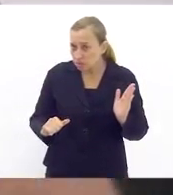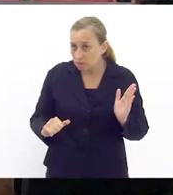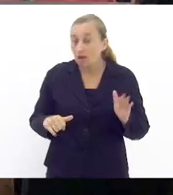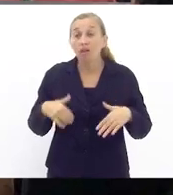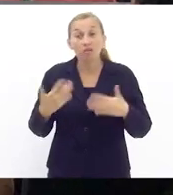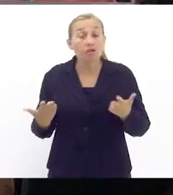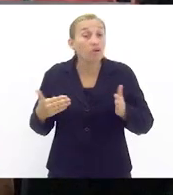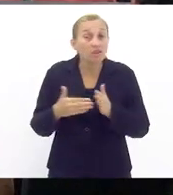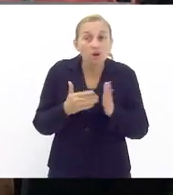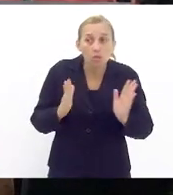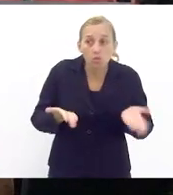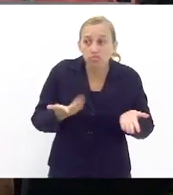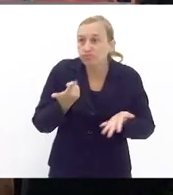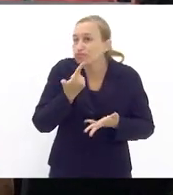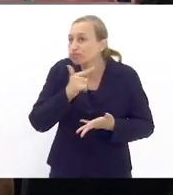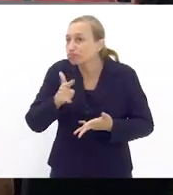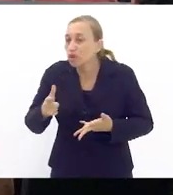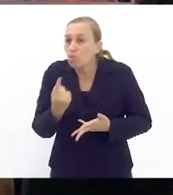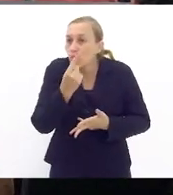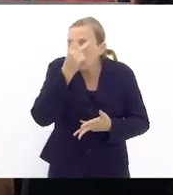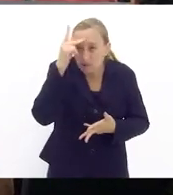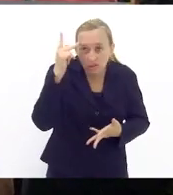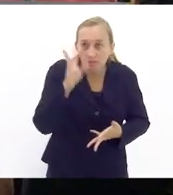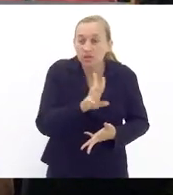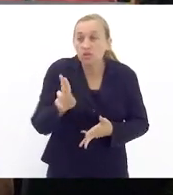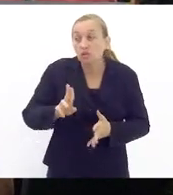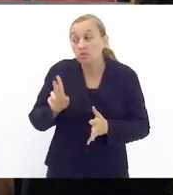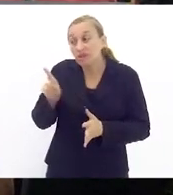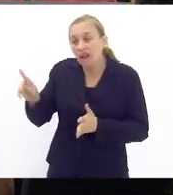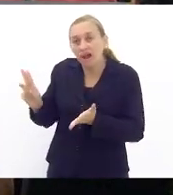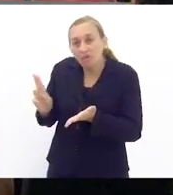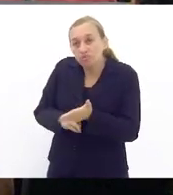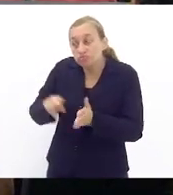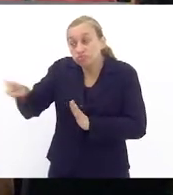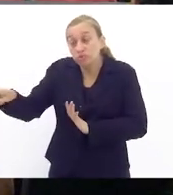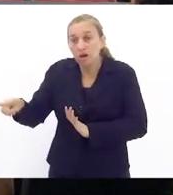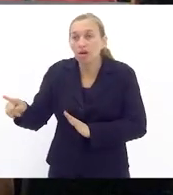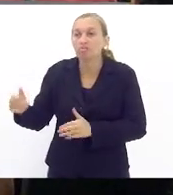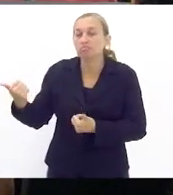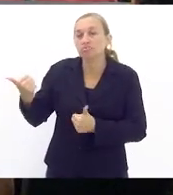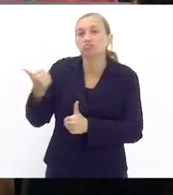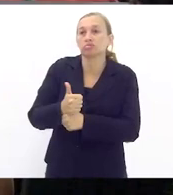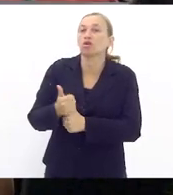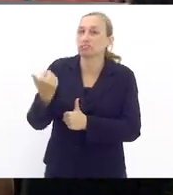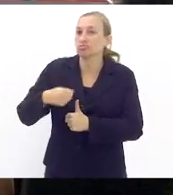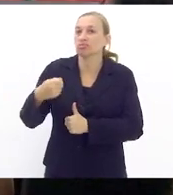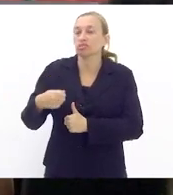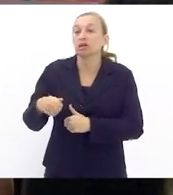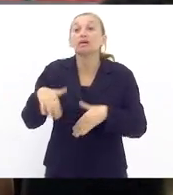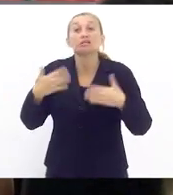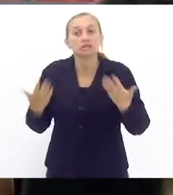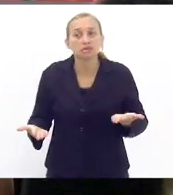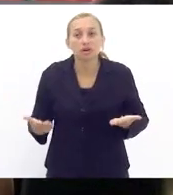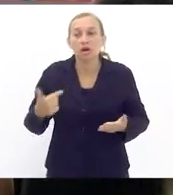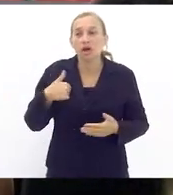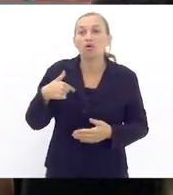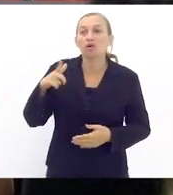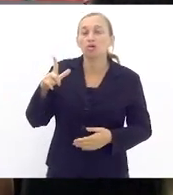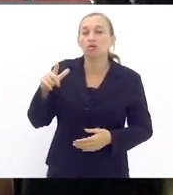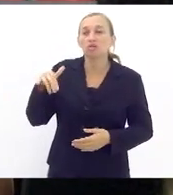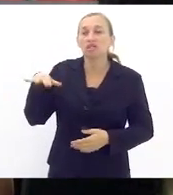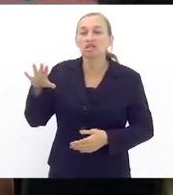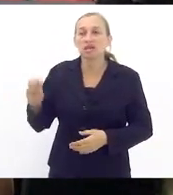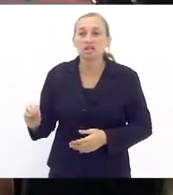Então até hoje a gente não tem uma pessoa mas o nome da pessoa tá lá tá lá porque tem que substituir então tô eu e a Luciana